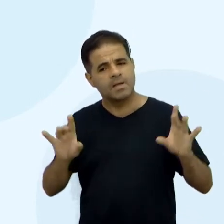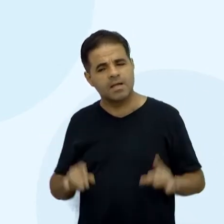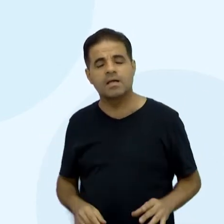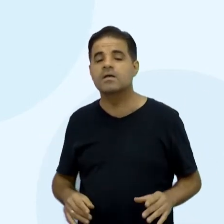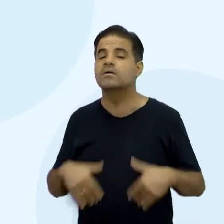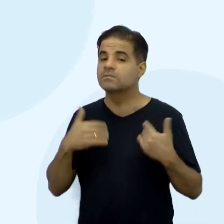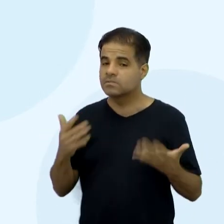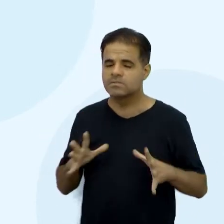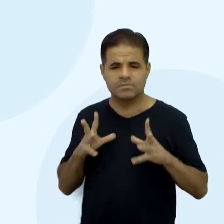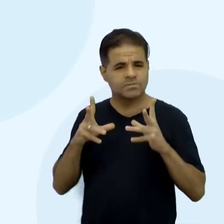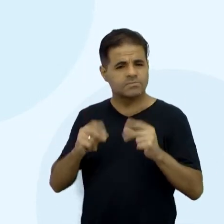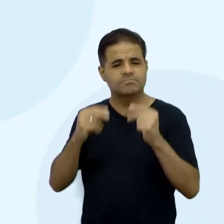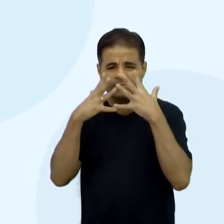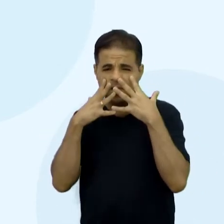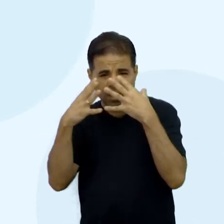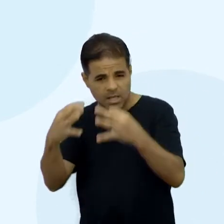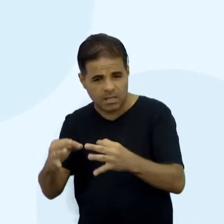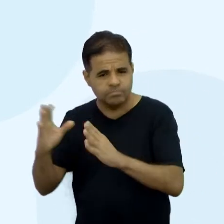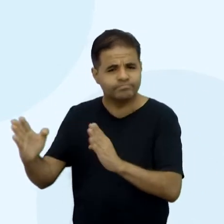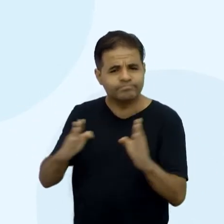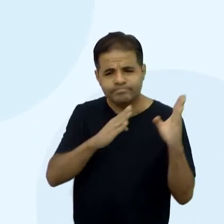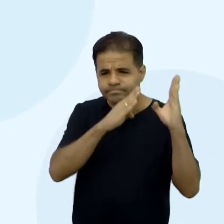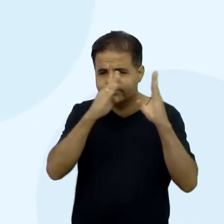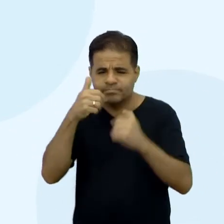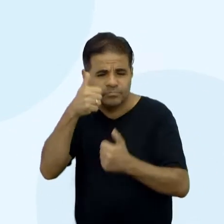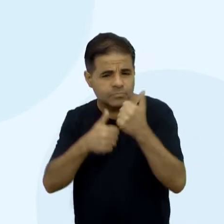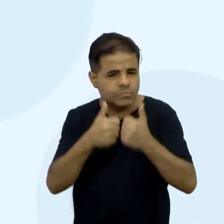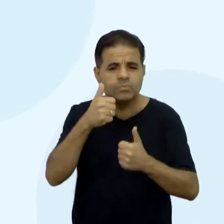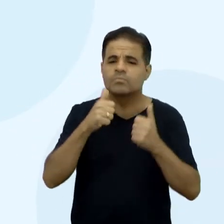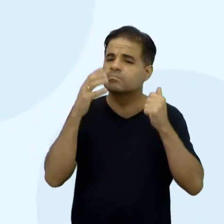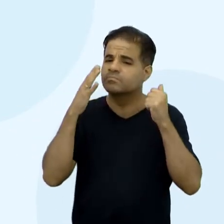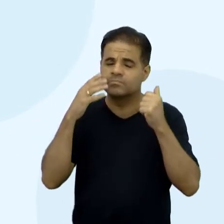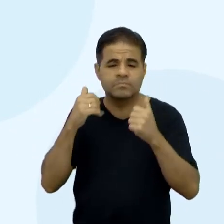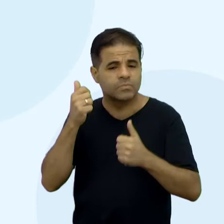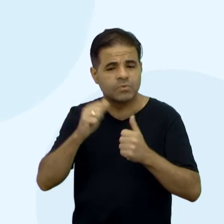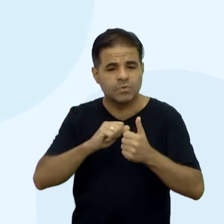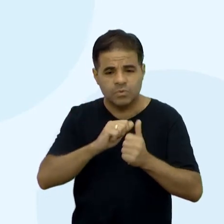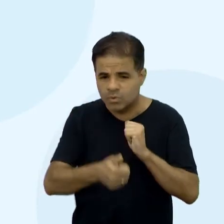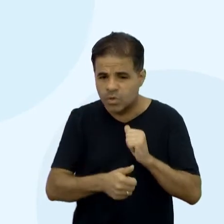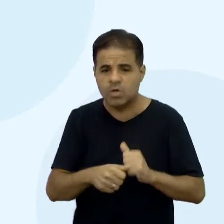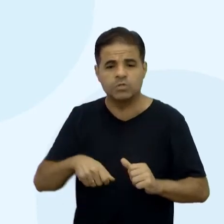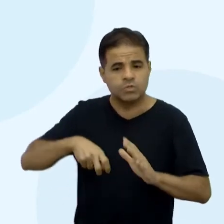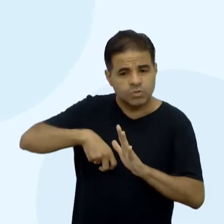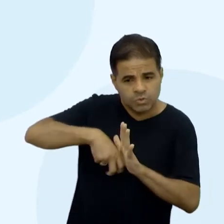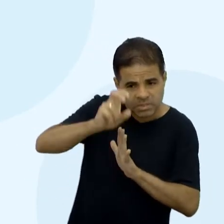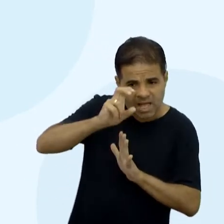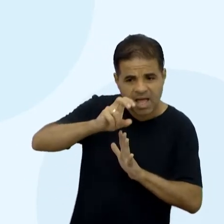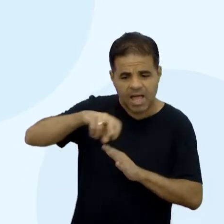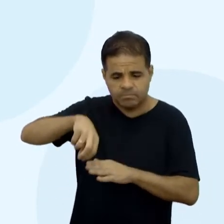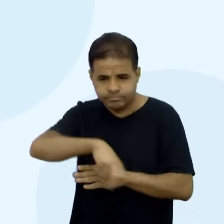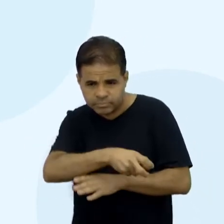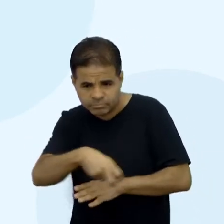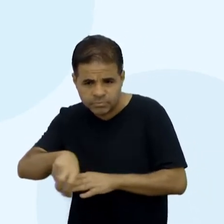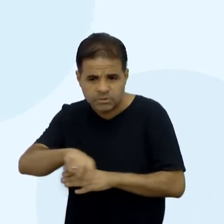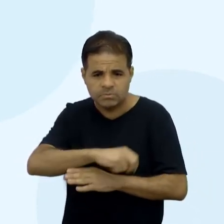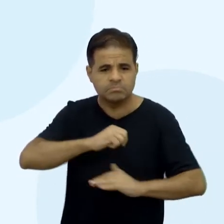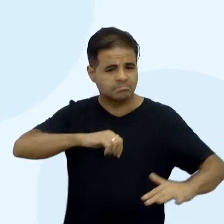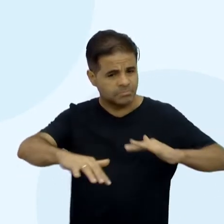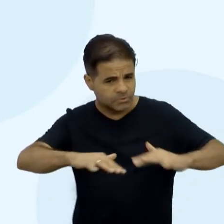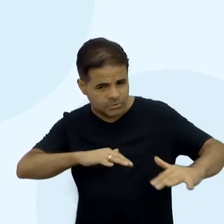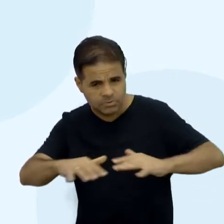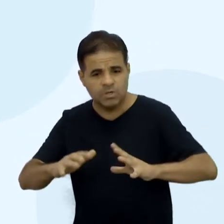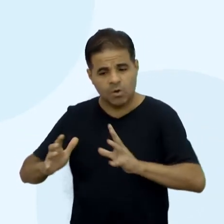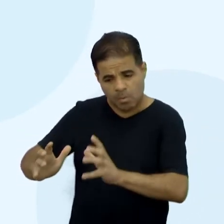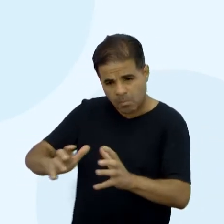lá. Toda atenção durante o jogo é fundamental. Chutar, driblar e locomover-se